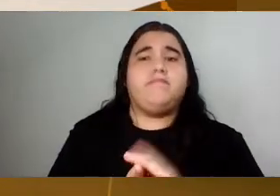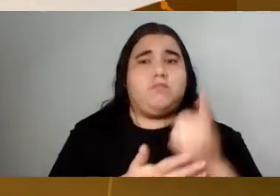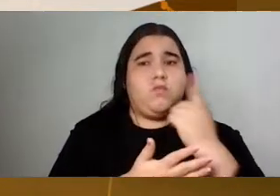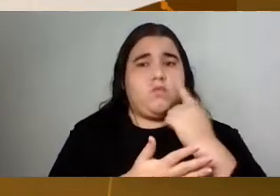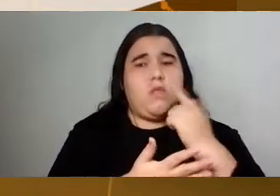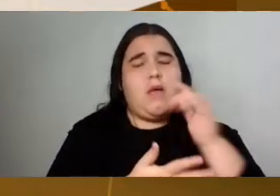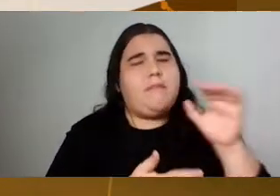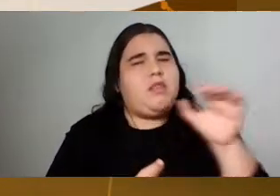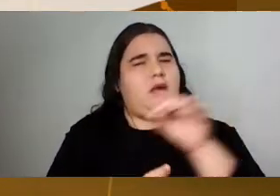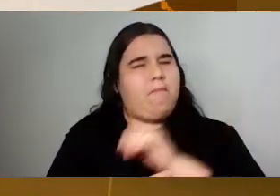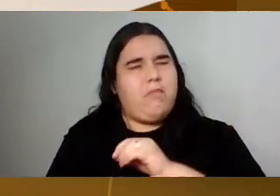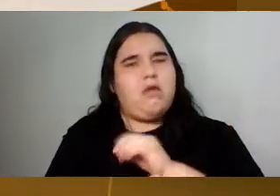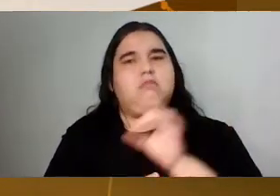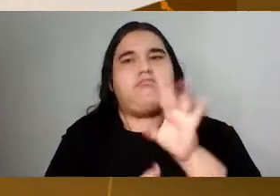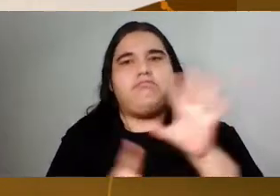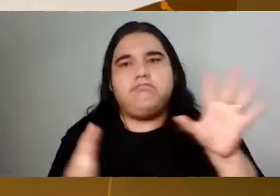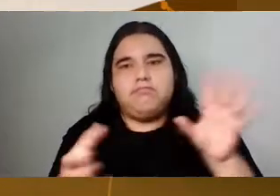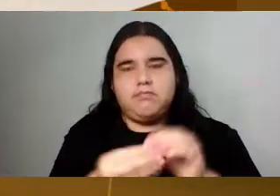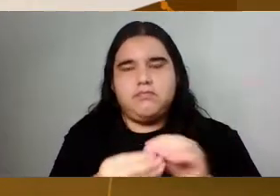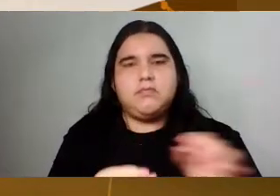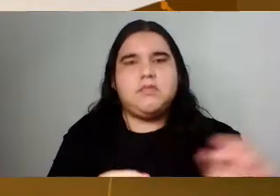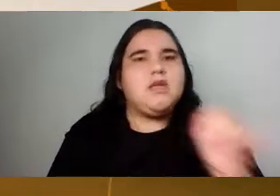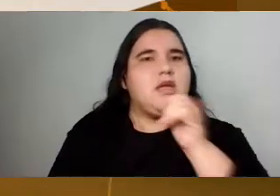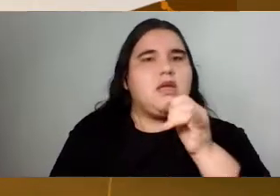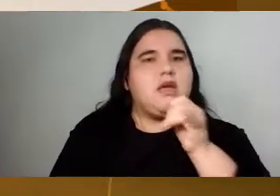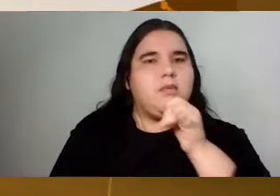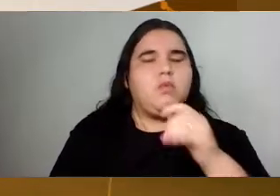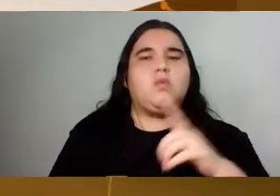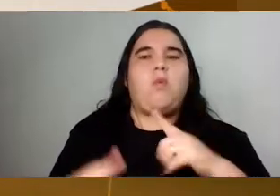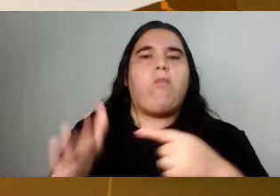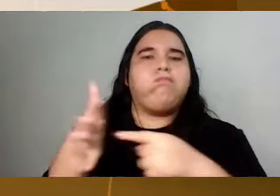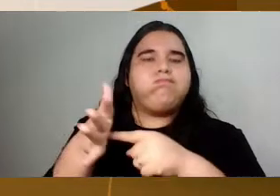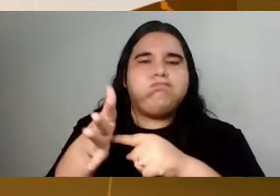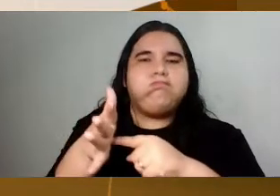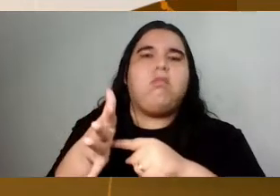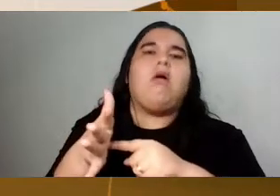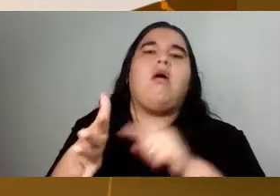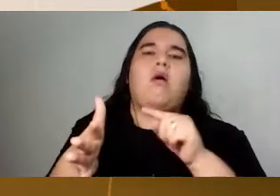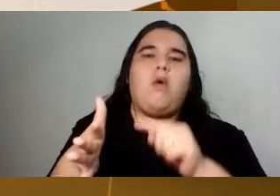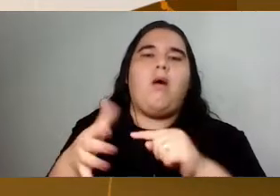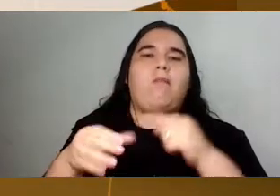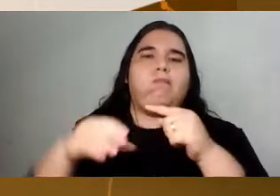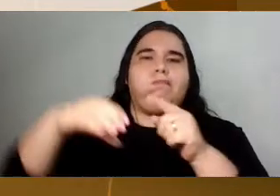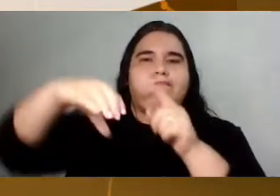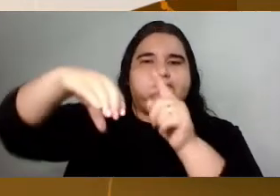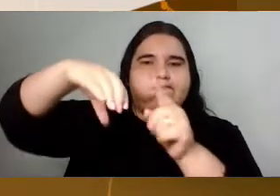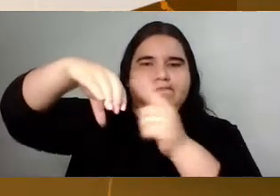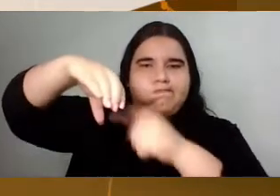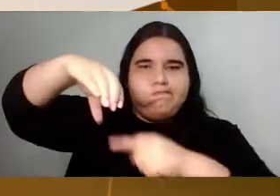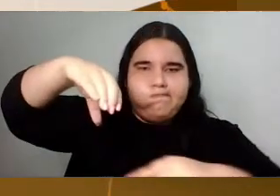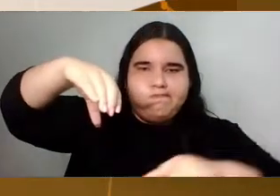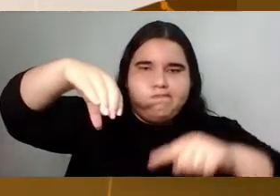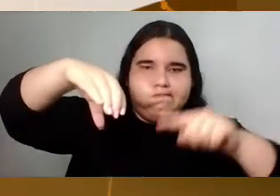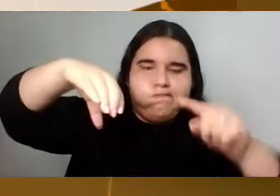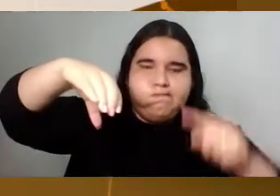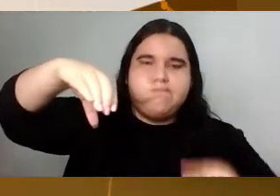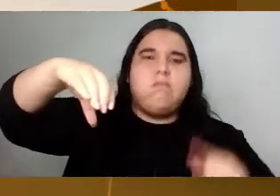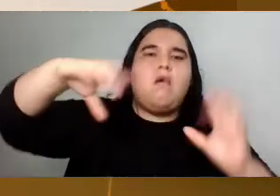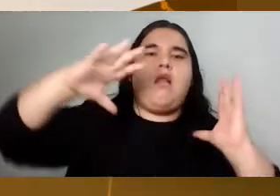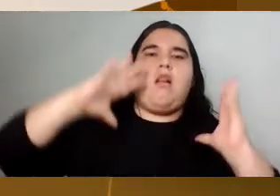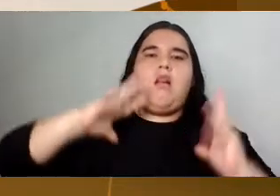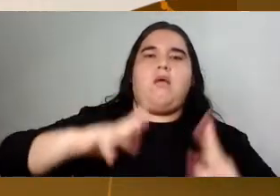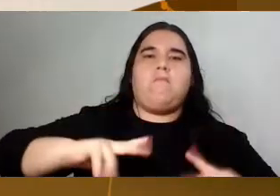rapidamente, né? Quando você tem um transformador, o óleo sai do transformador, entra, passa por um filtro,